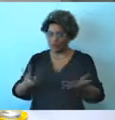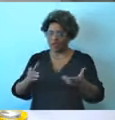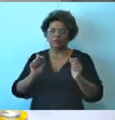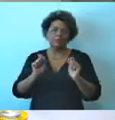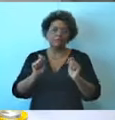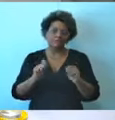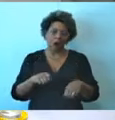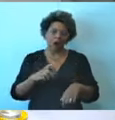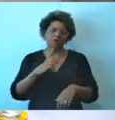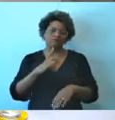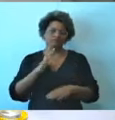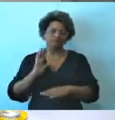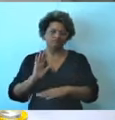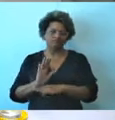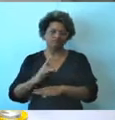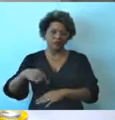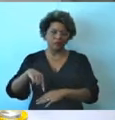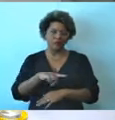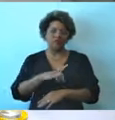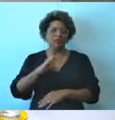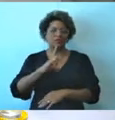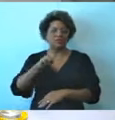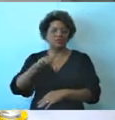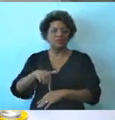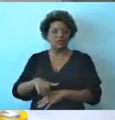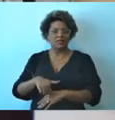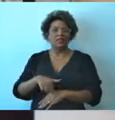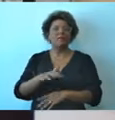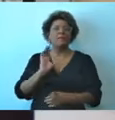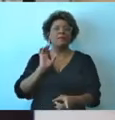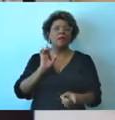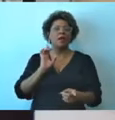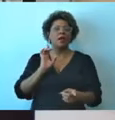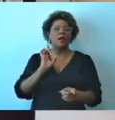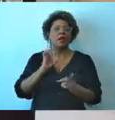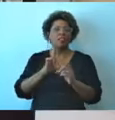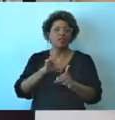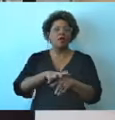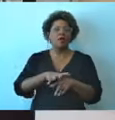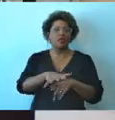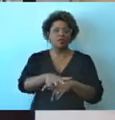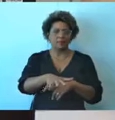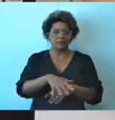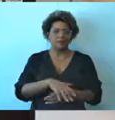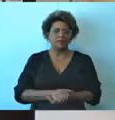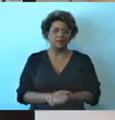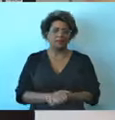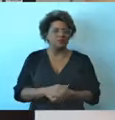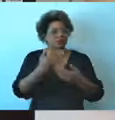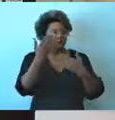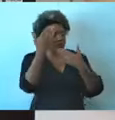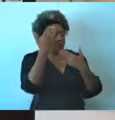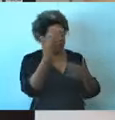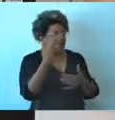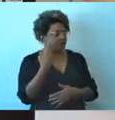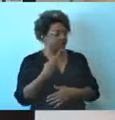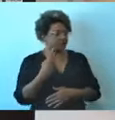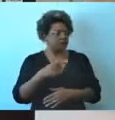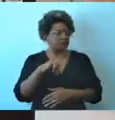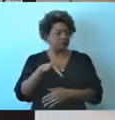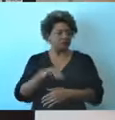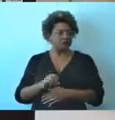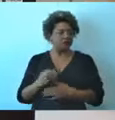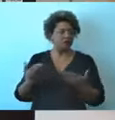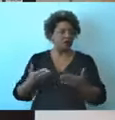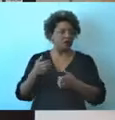vocês, para entender essas demandas e dar andamento. Obrigado. Obrigado, vereador Pablo Almeida. Agora eu vou passar a palavra para o vereador Sargento